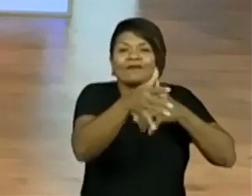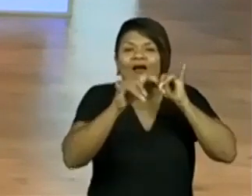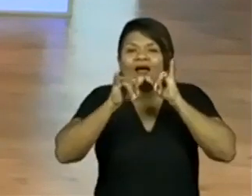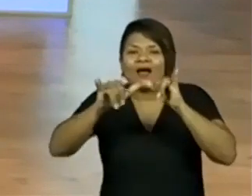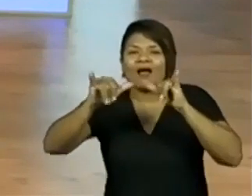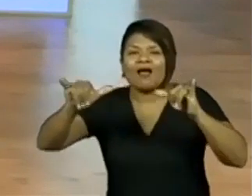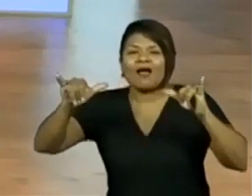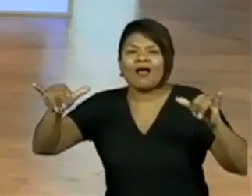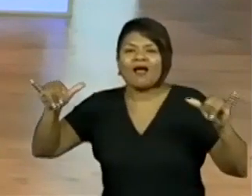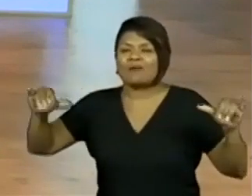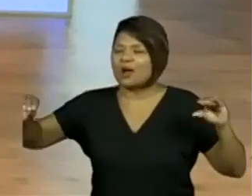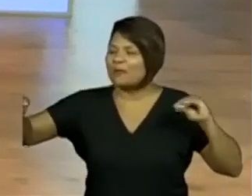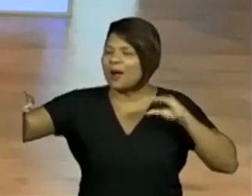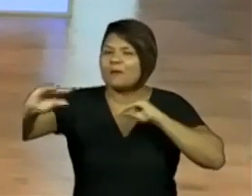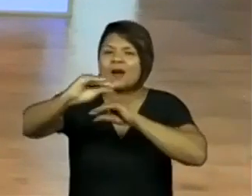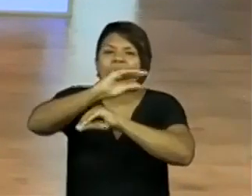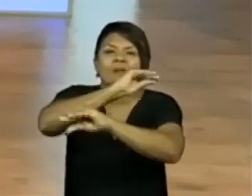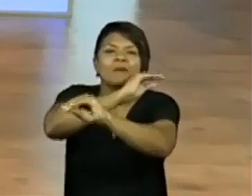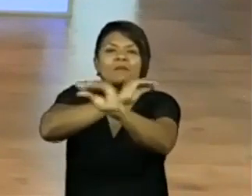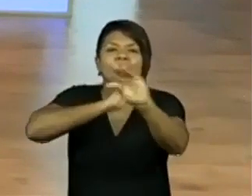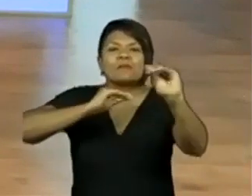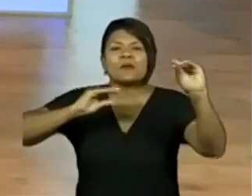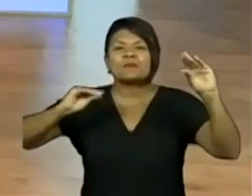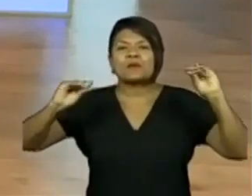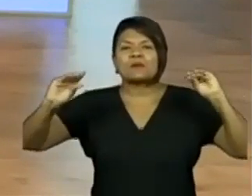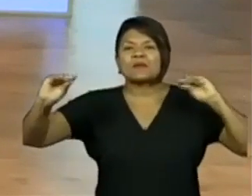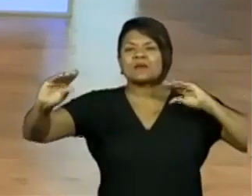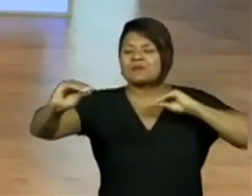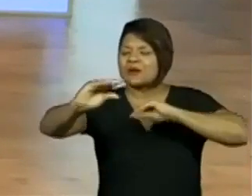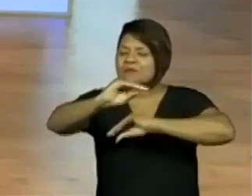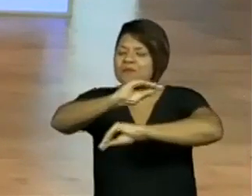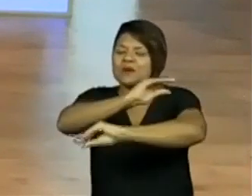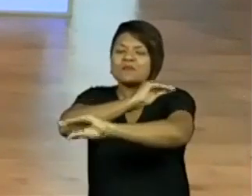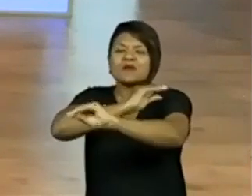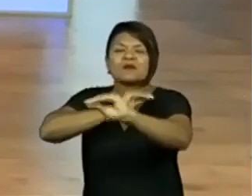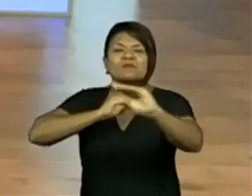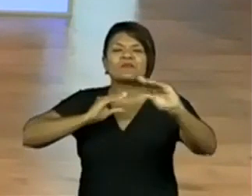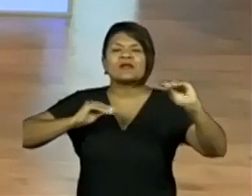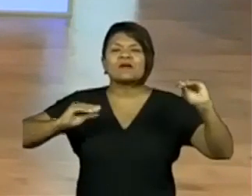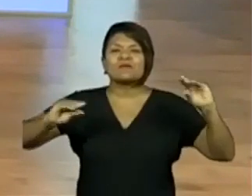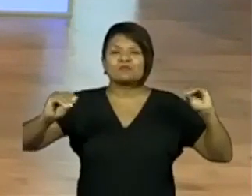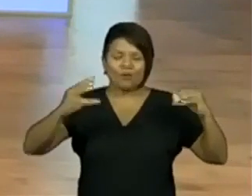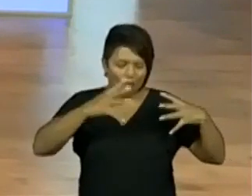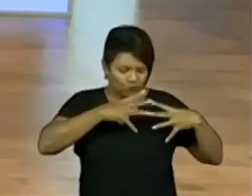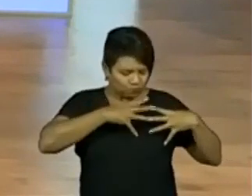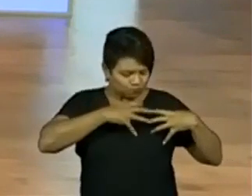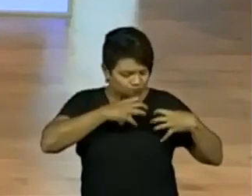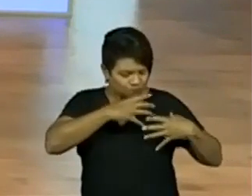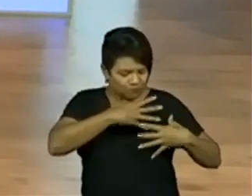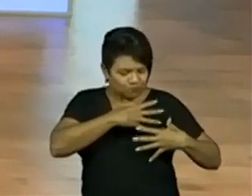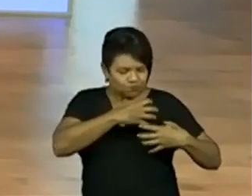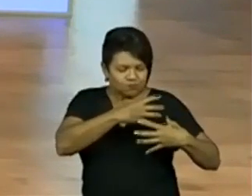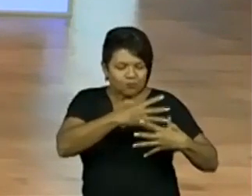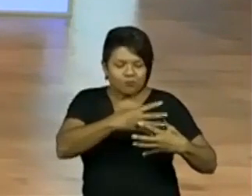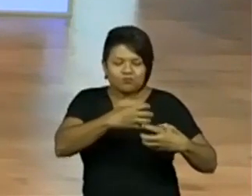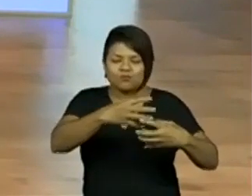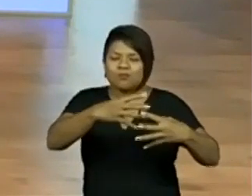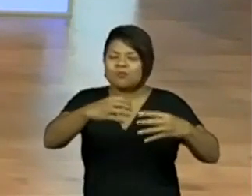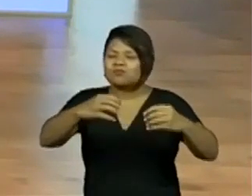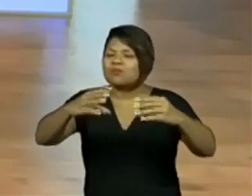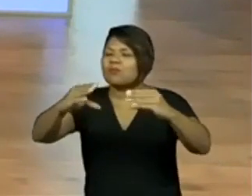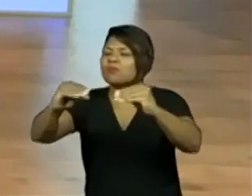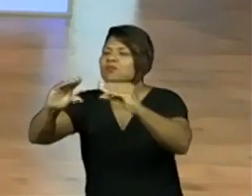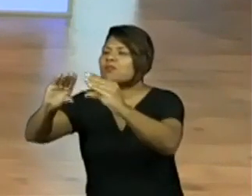boca, de boca em boca, de boca em boca, de coração em coração.